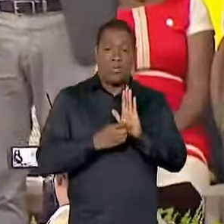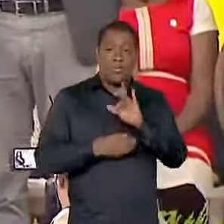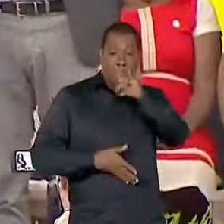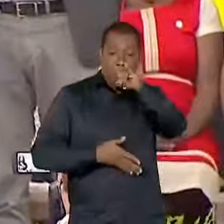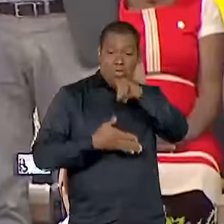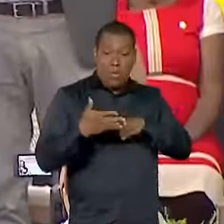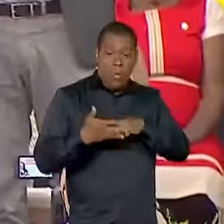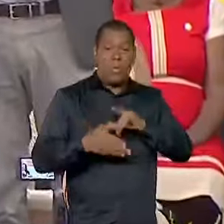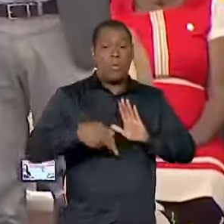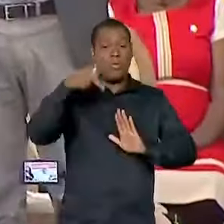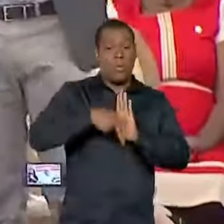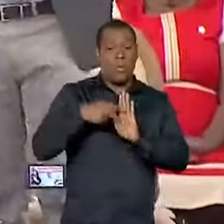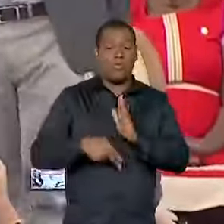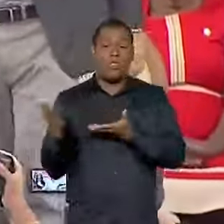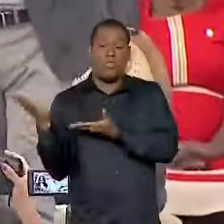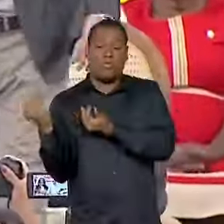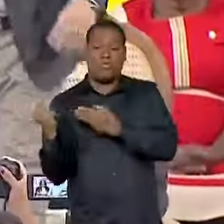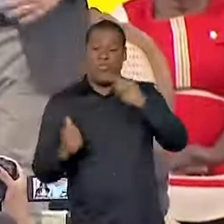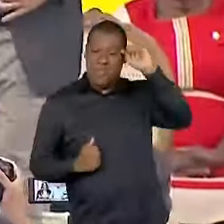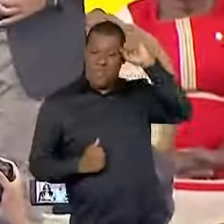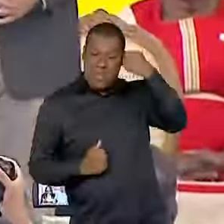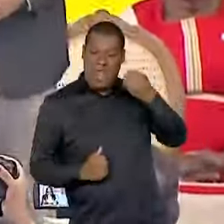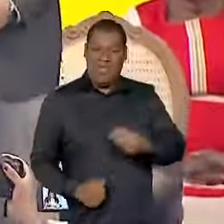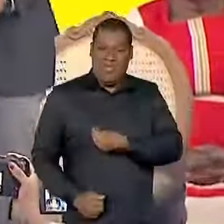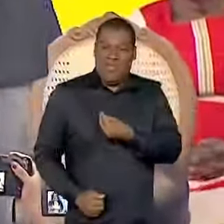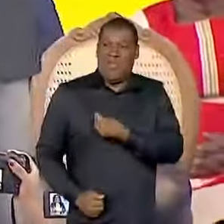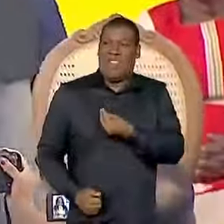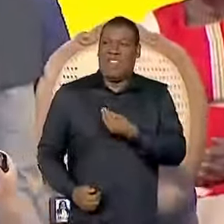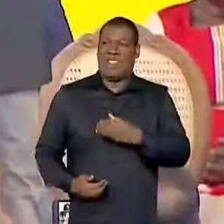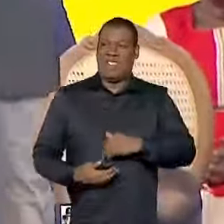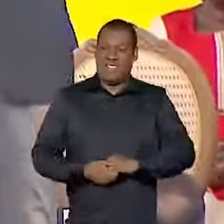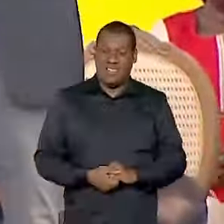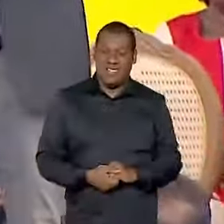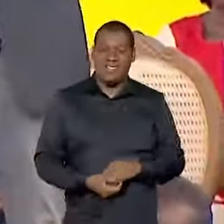o Plano Juventude Negra Viva.